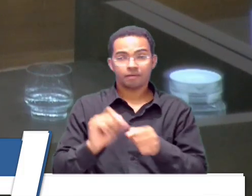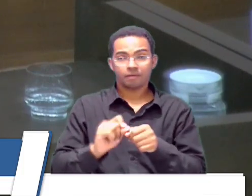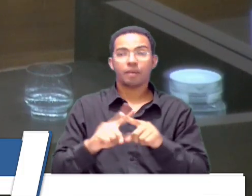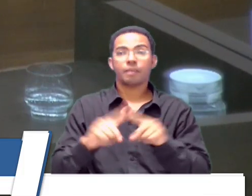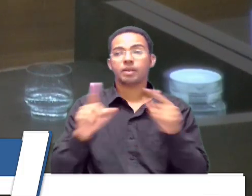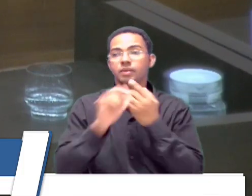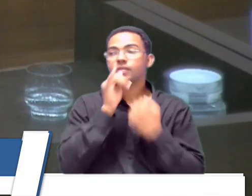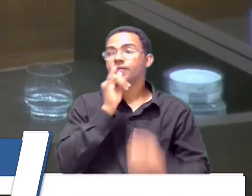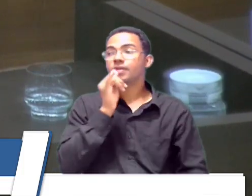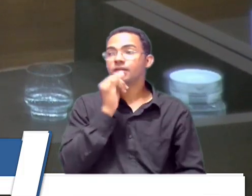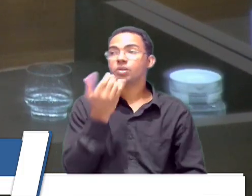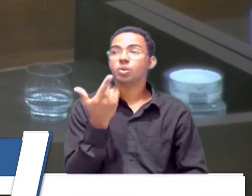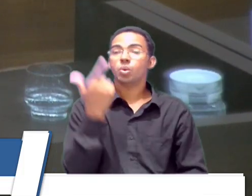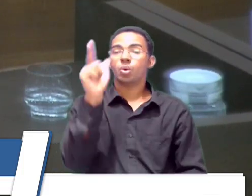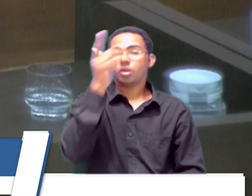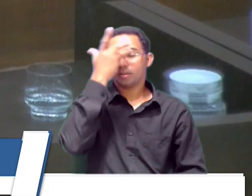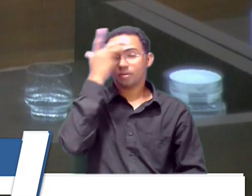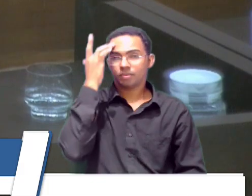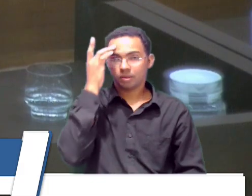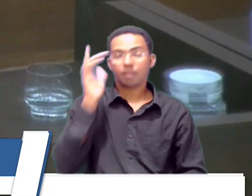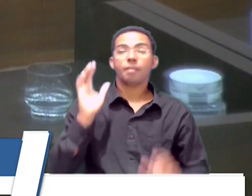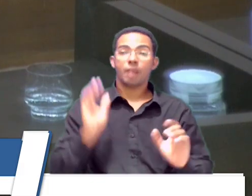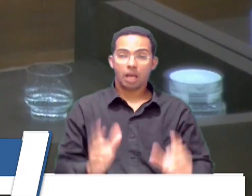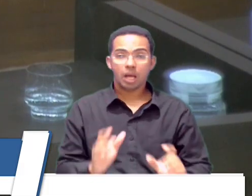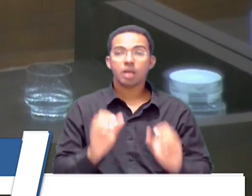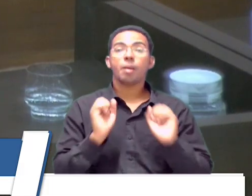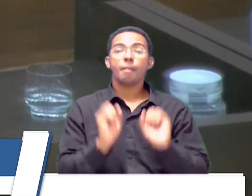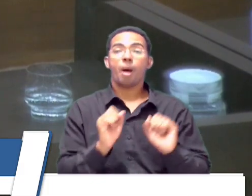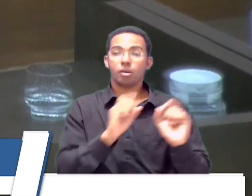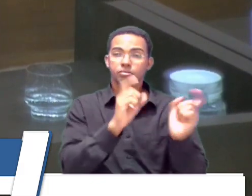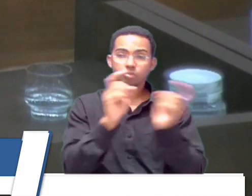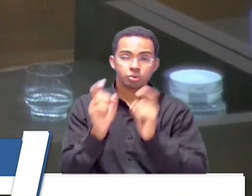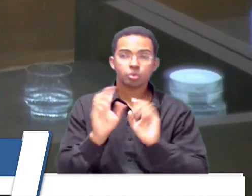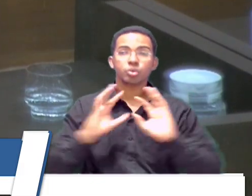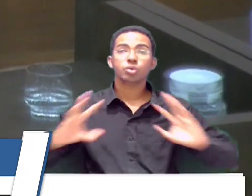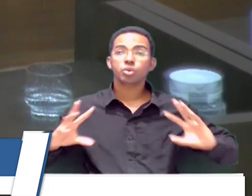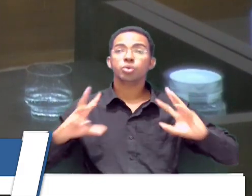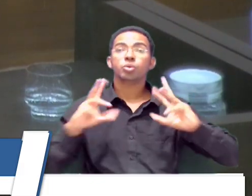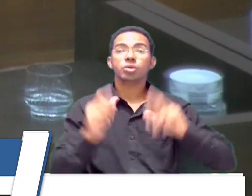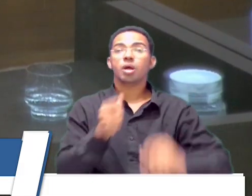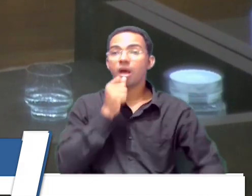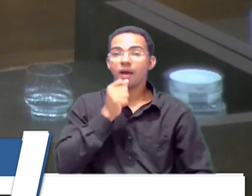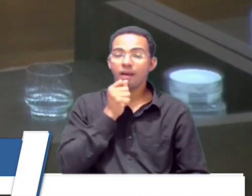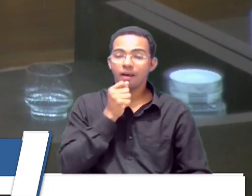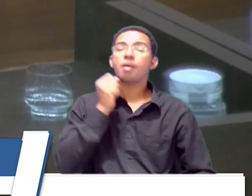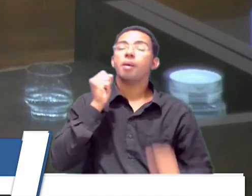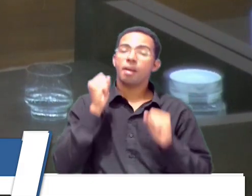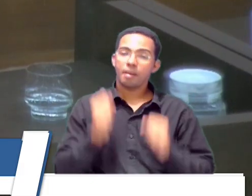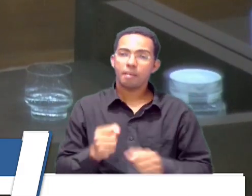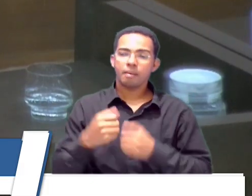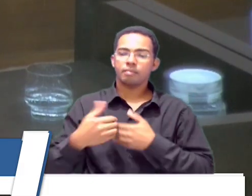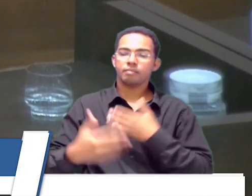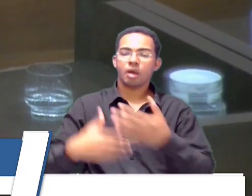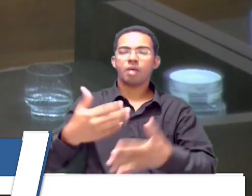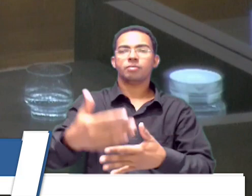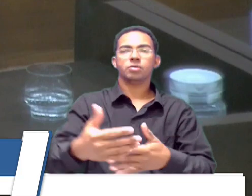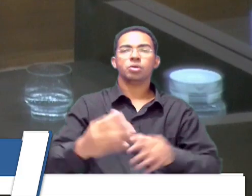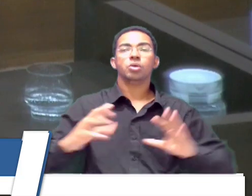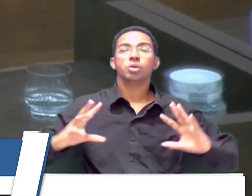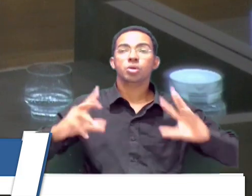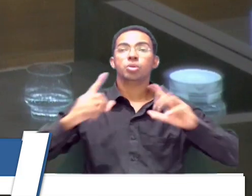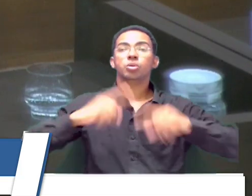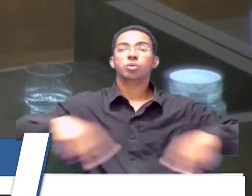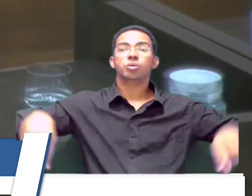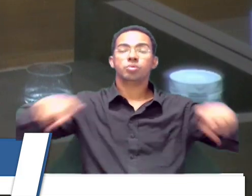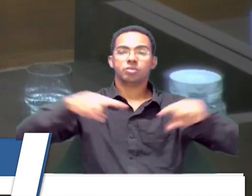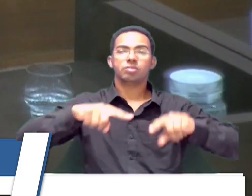exemplo, mas que a gente discuta tudo que a Flor da Vida ainda pode fazer, e todo mundo que a Flor da